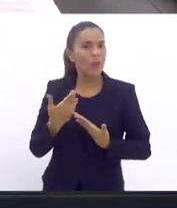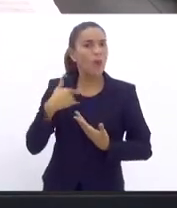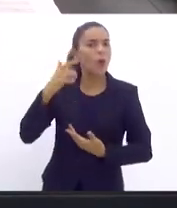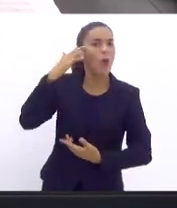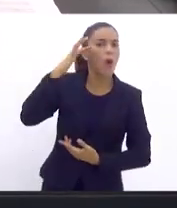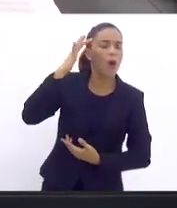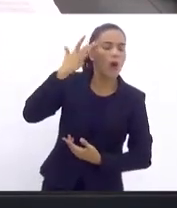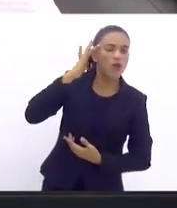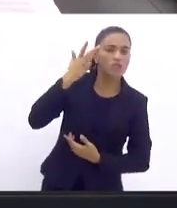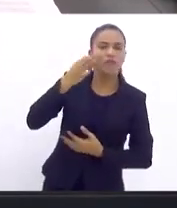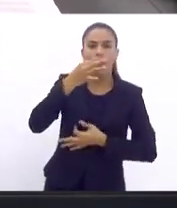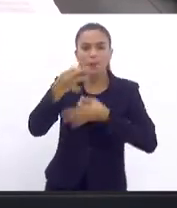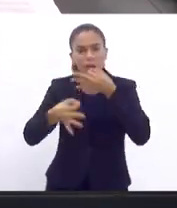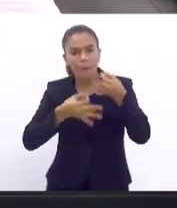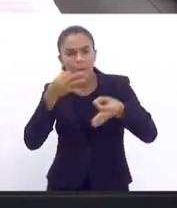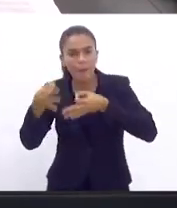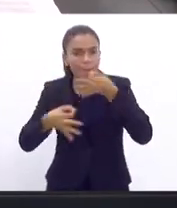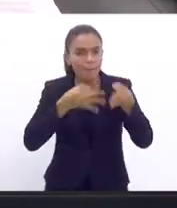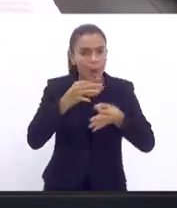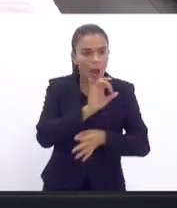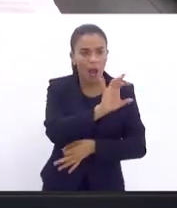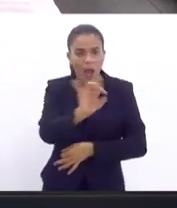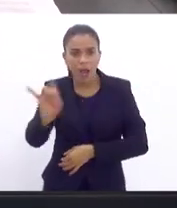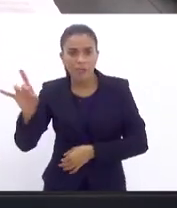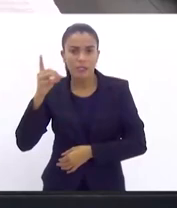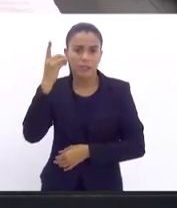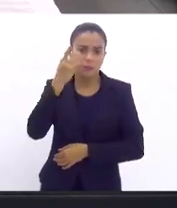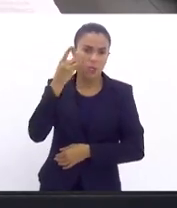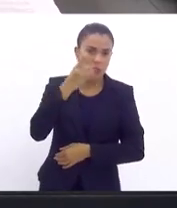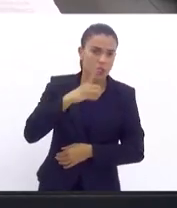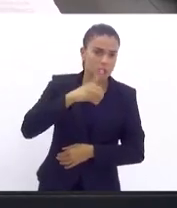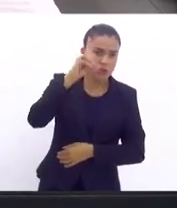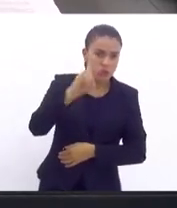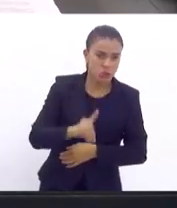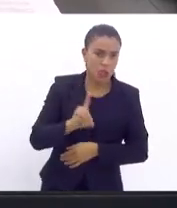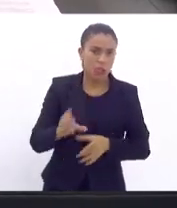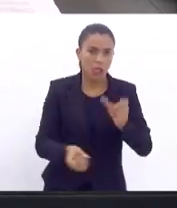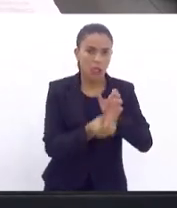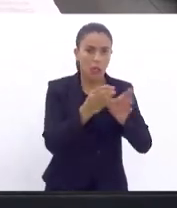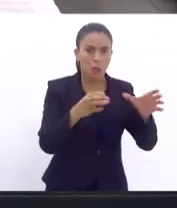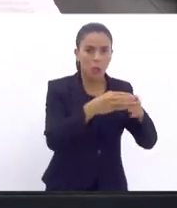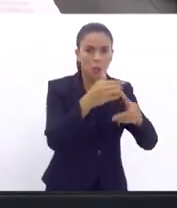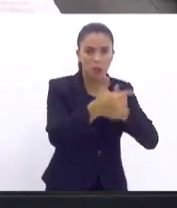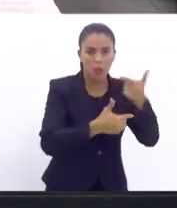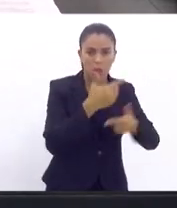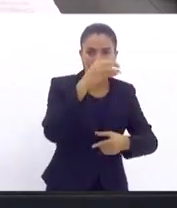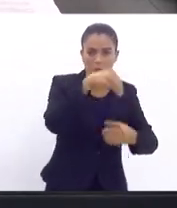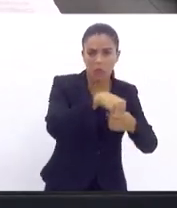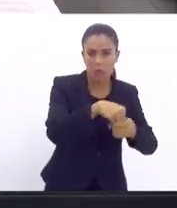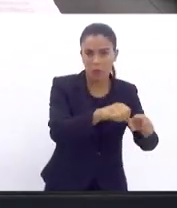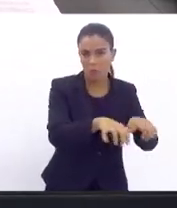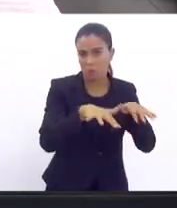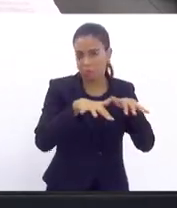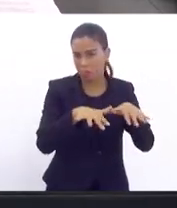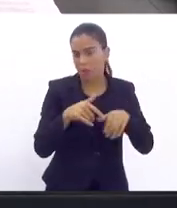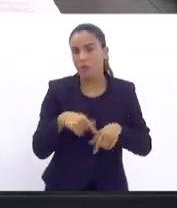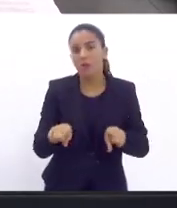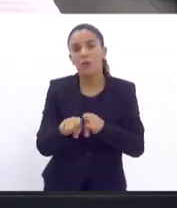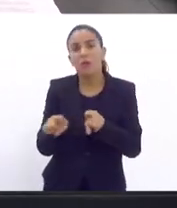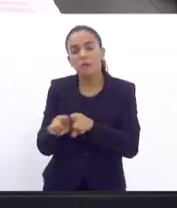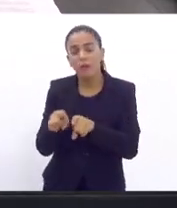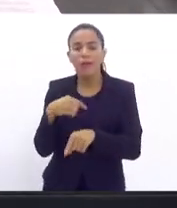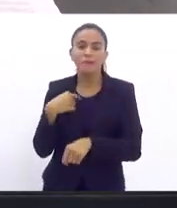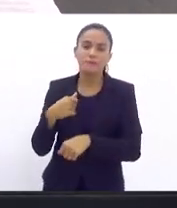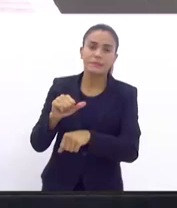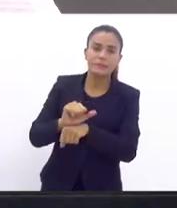eu achava que cada parlamentar tinha direito a ter pelo menos uma frente parlamentar que nós deveríamos salvaguardar